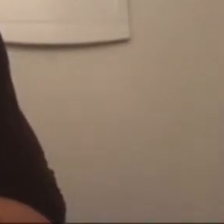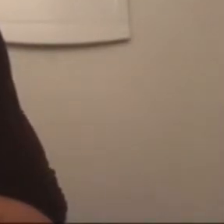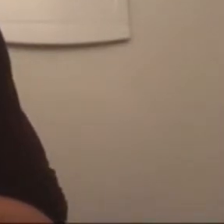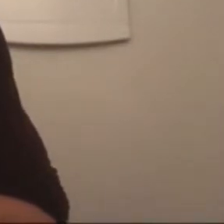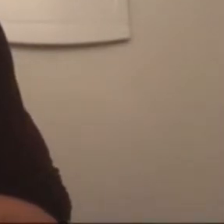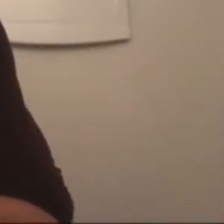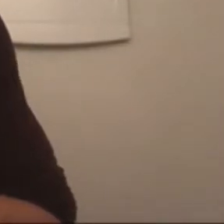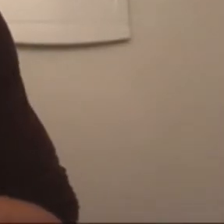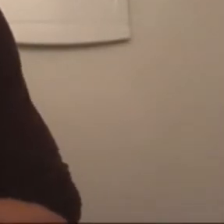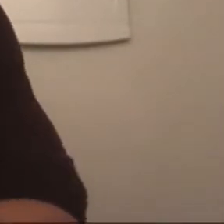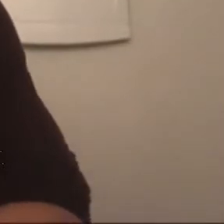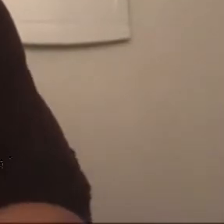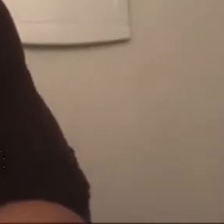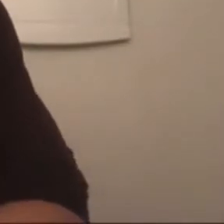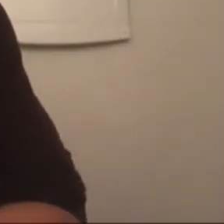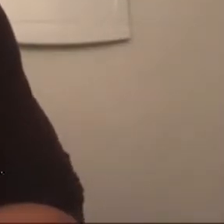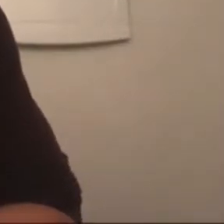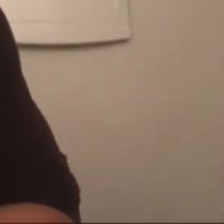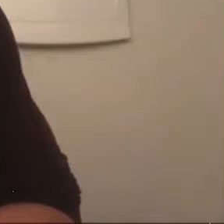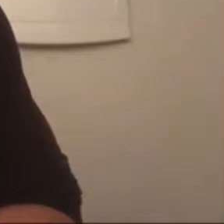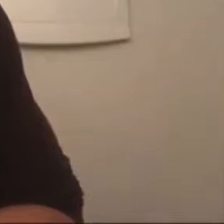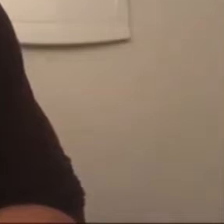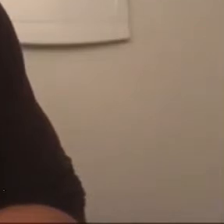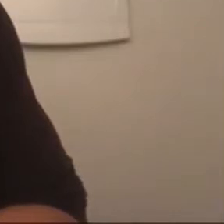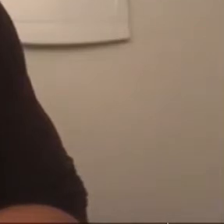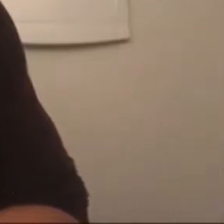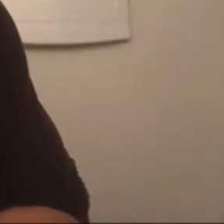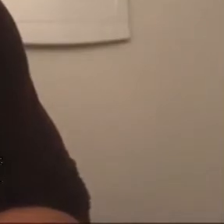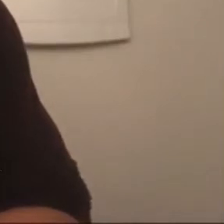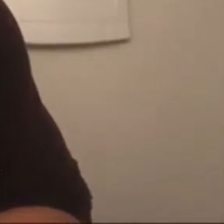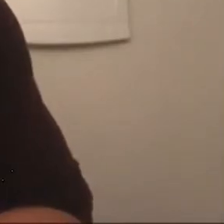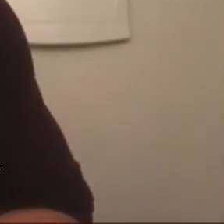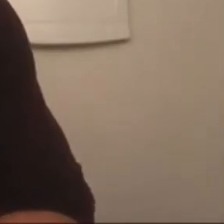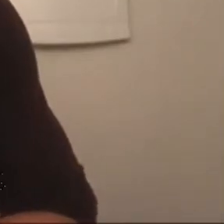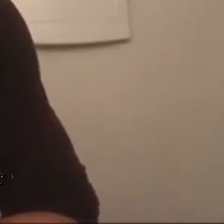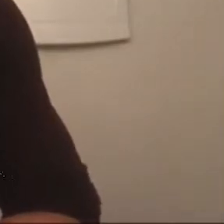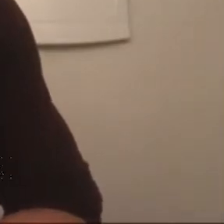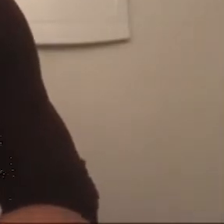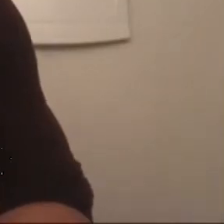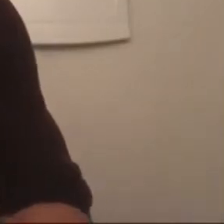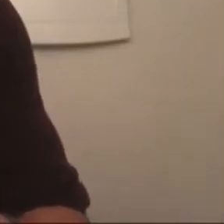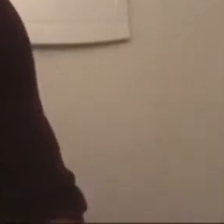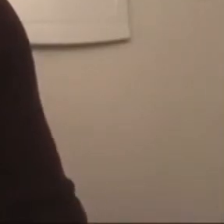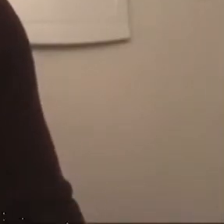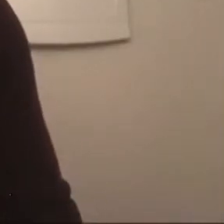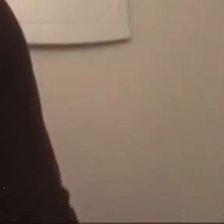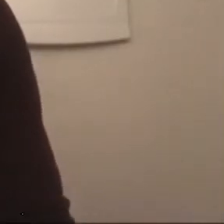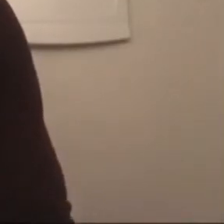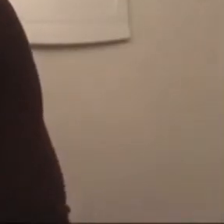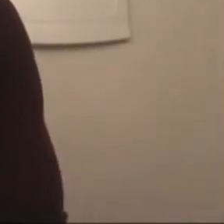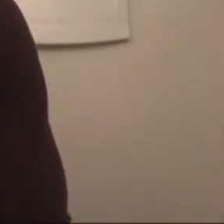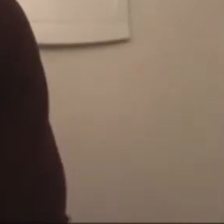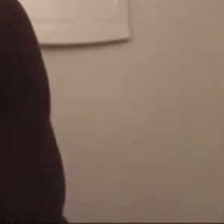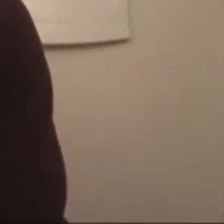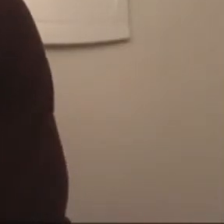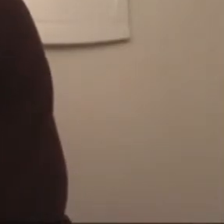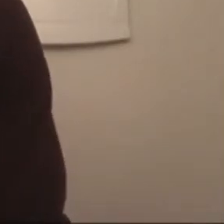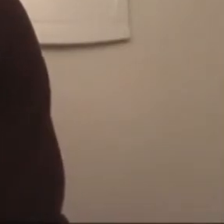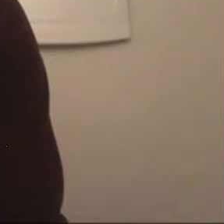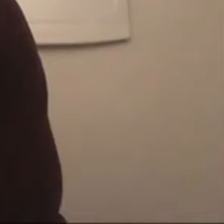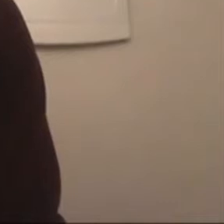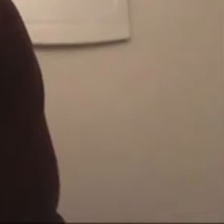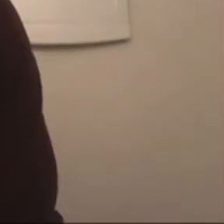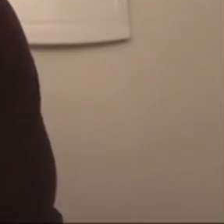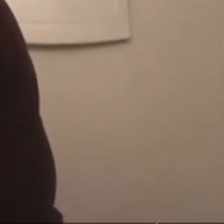da Tóquio, de La Casa de Papel. E a gente conheceu o Vânia através do Instagram, pelos trabalhos de artes plásticas